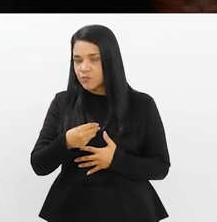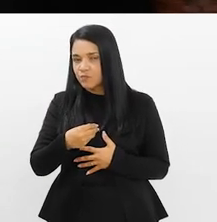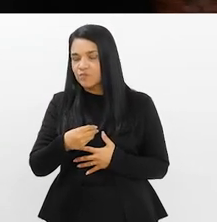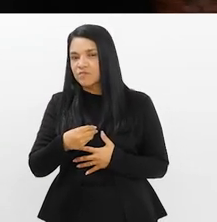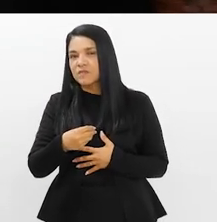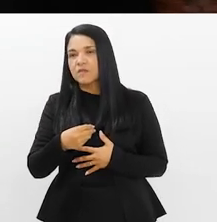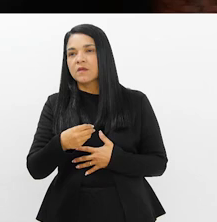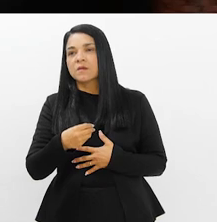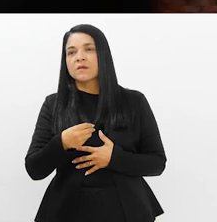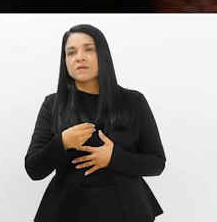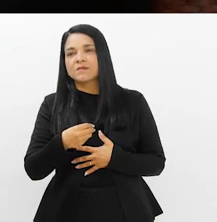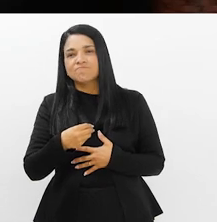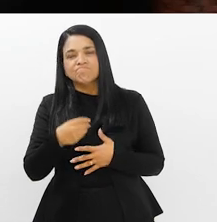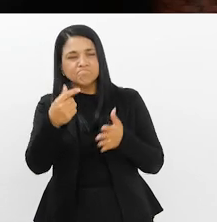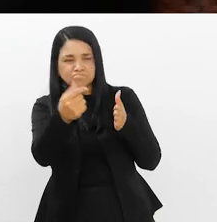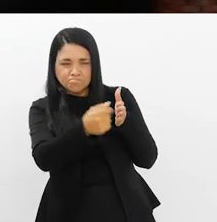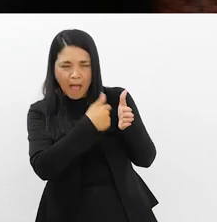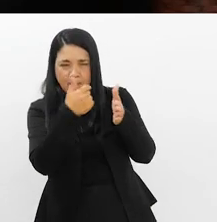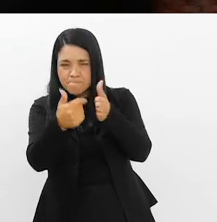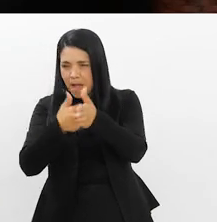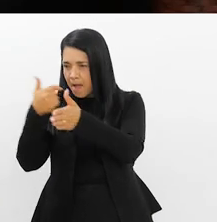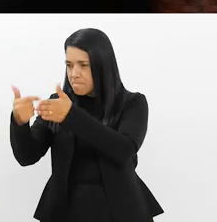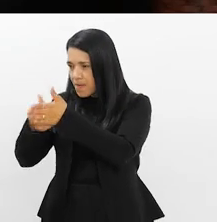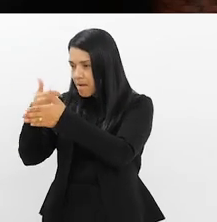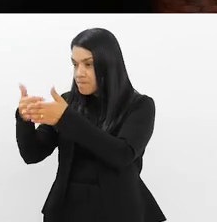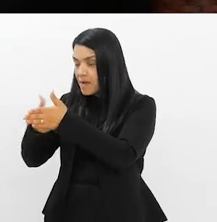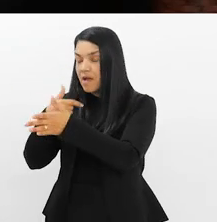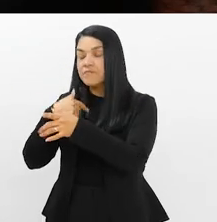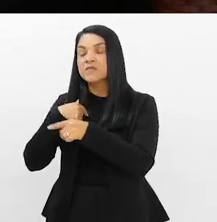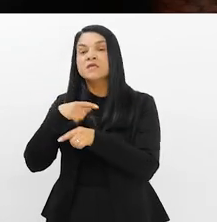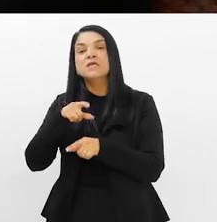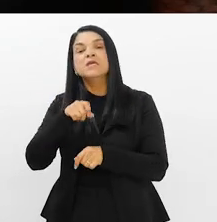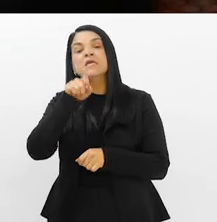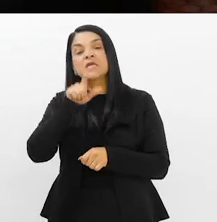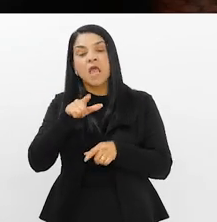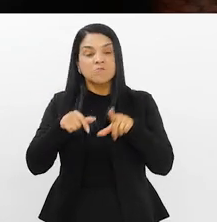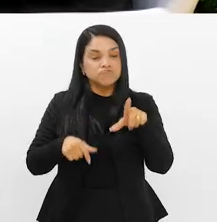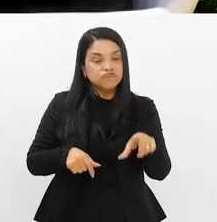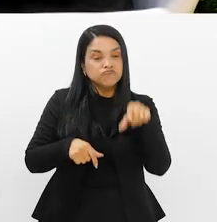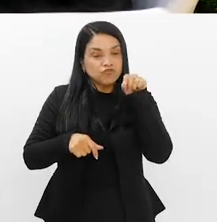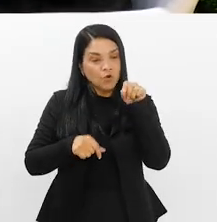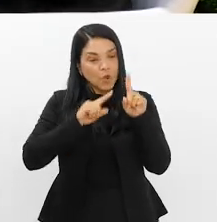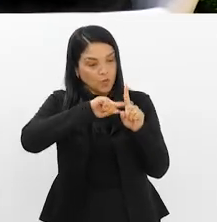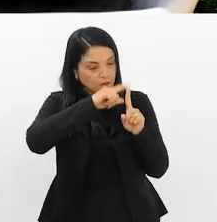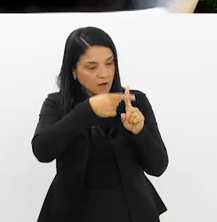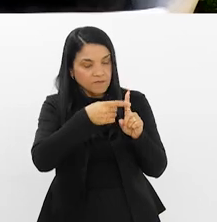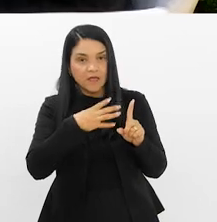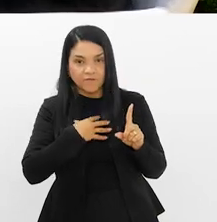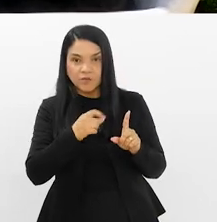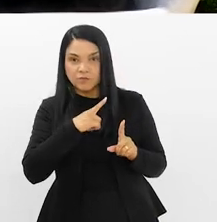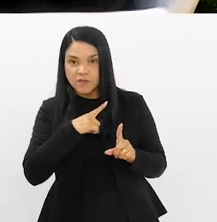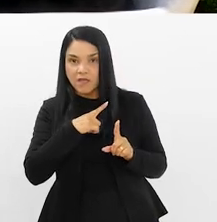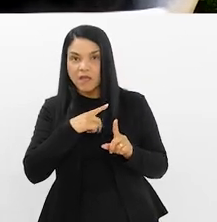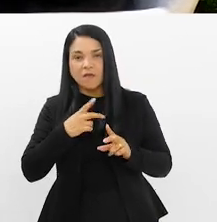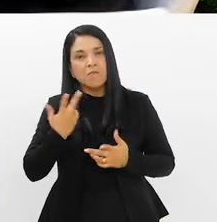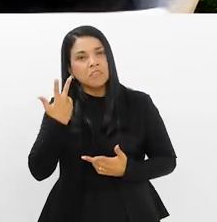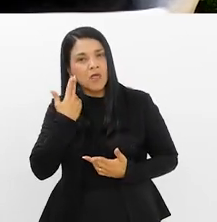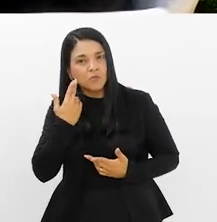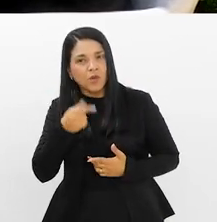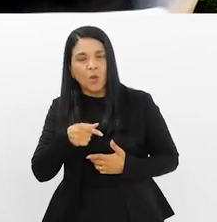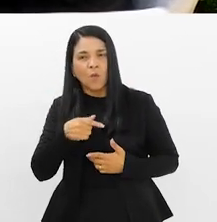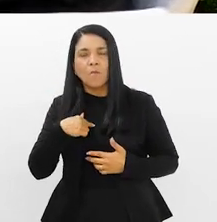gente recebe várias... né, vários questionamentos, uhum. E quem optou por ter filhos, não, é como se fosse natural, porque nós